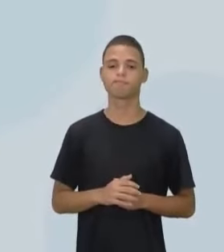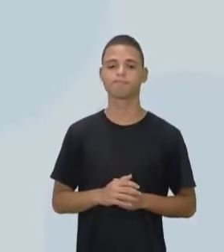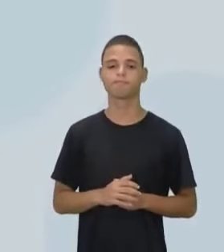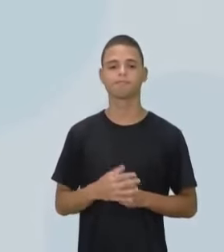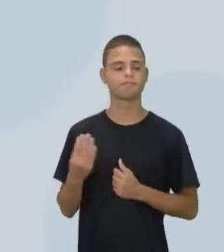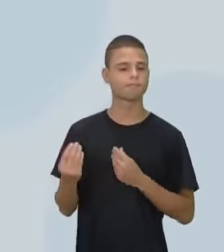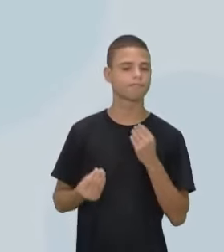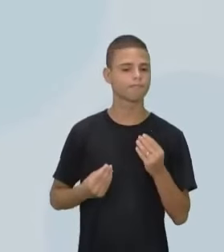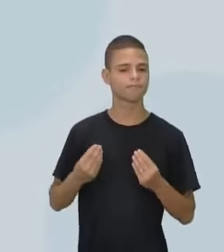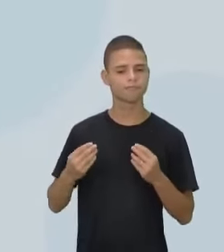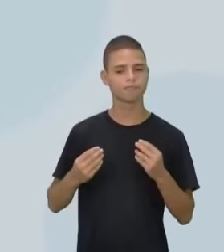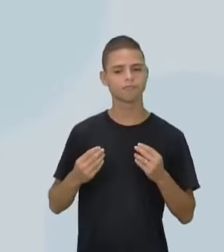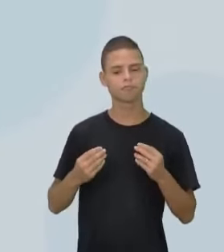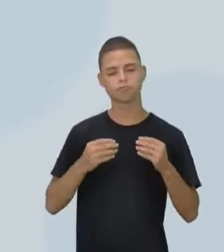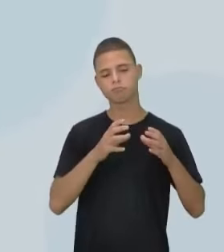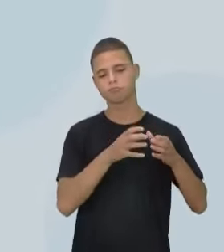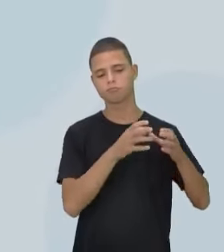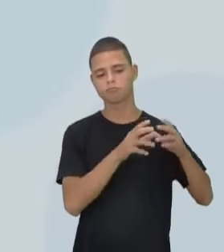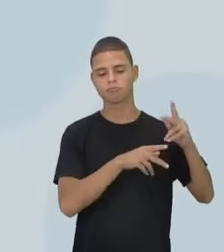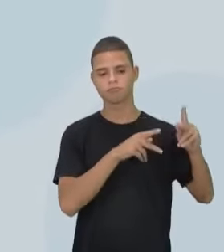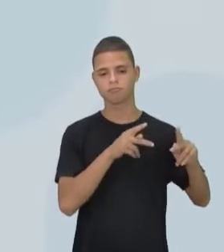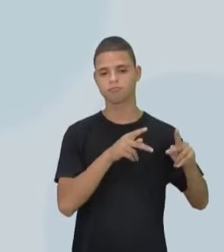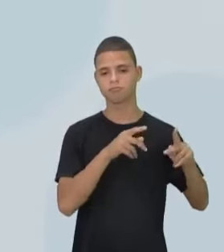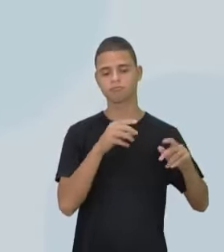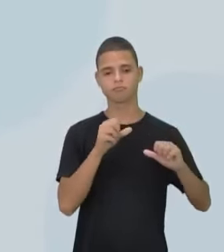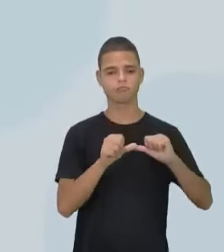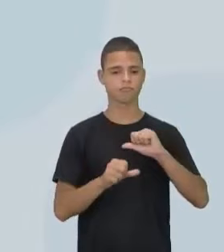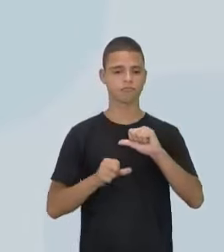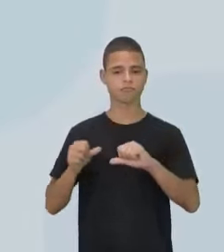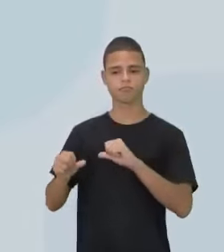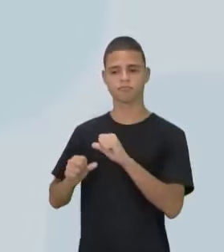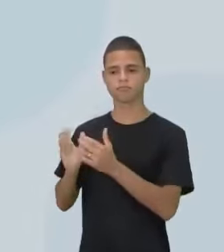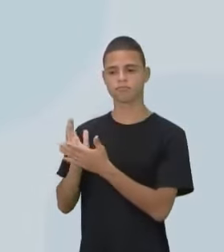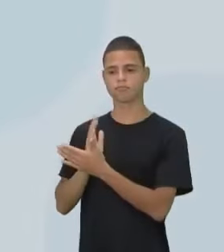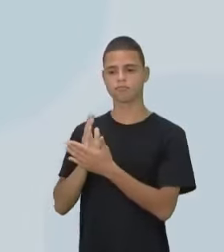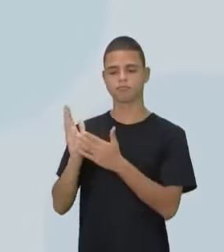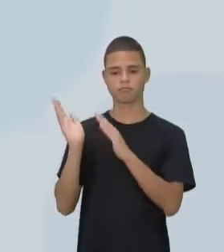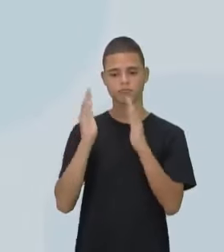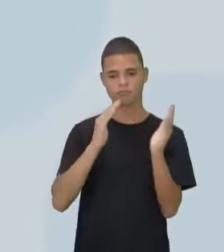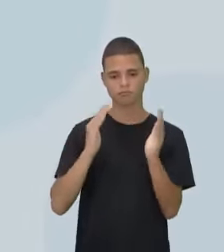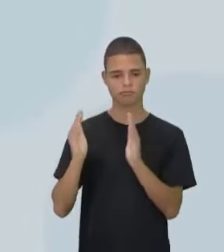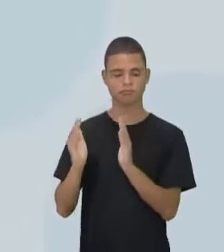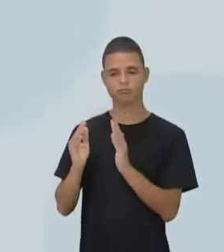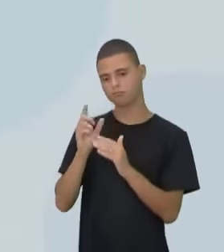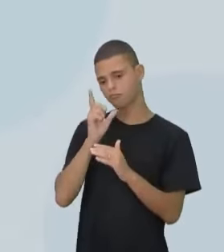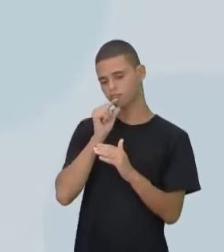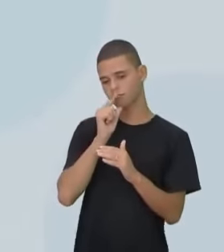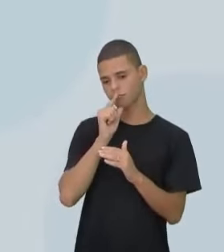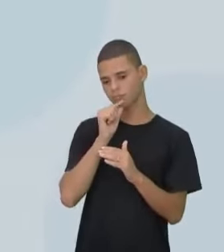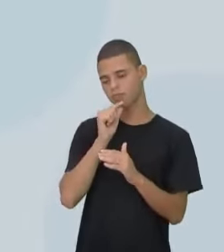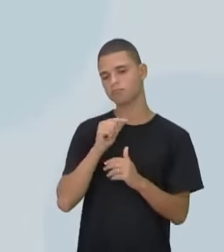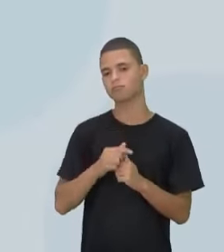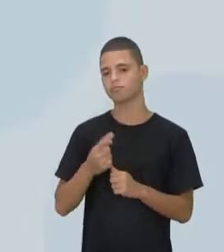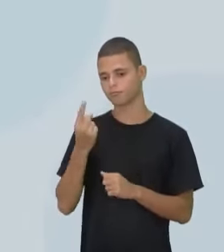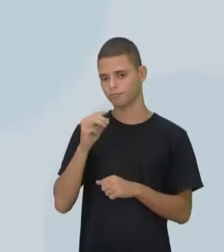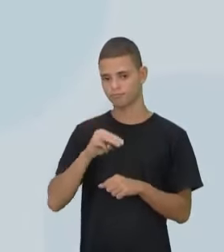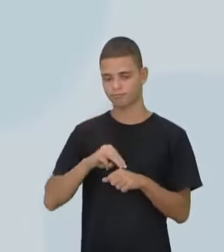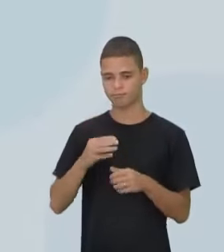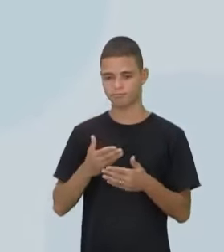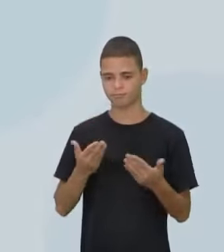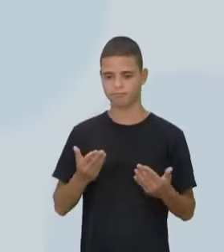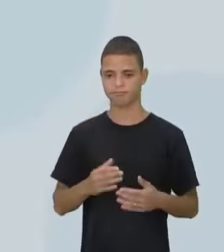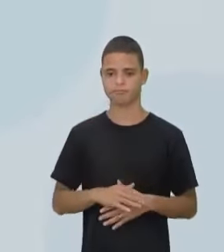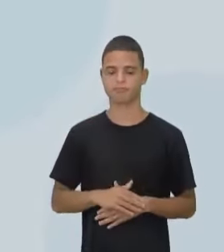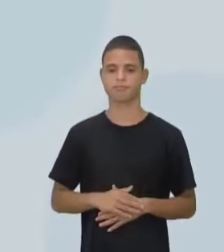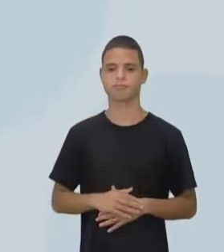empolguei. Como o ser humano altera as condições naturais de um curso d'água? Dá um minutinho para